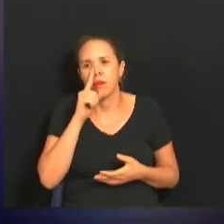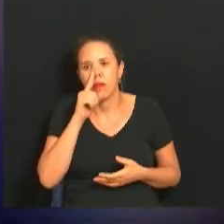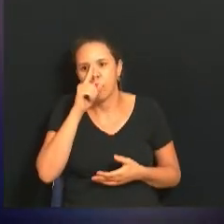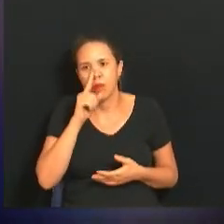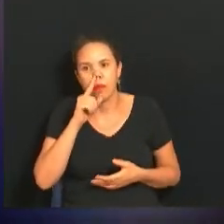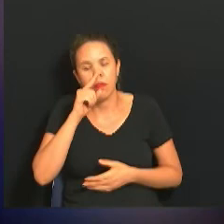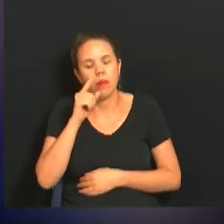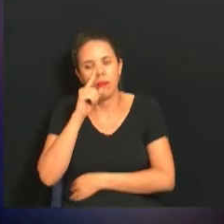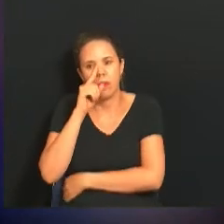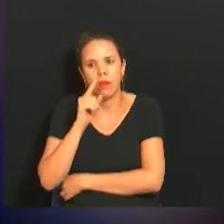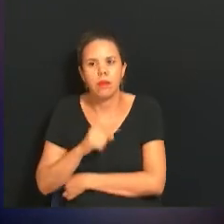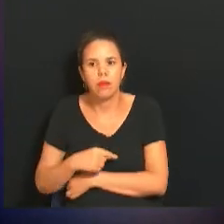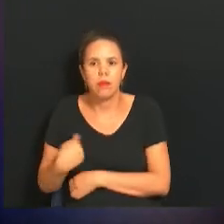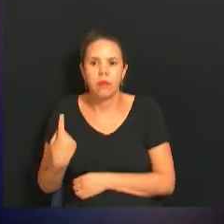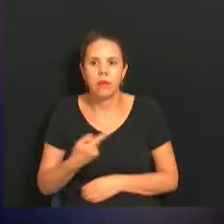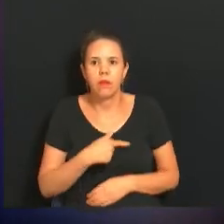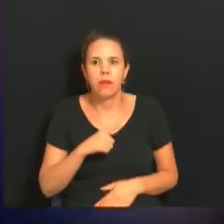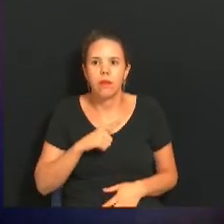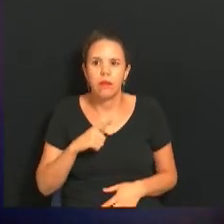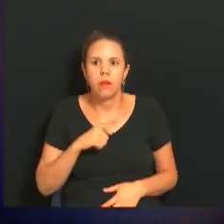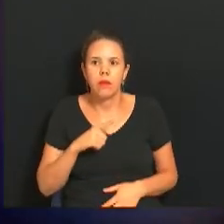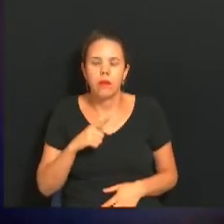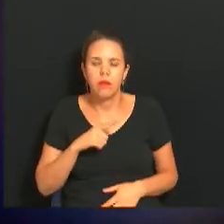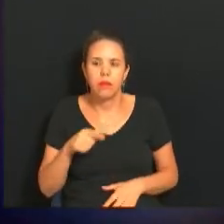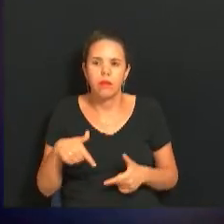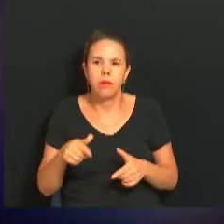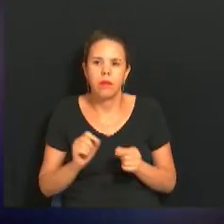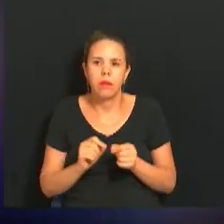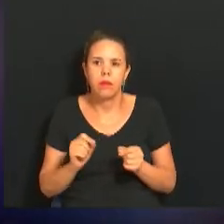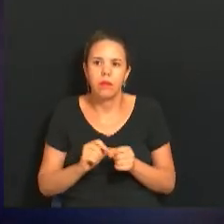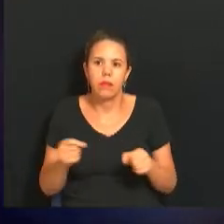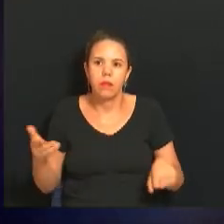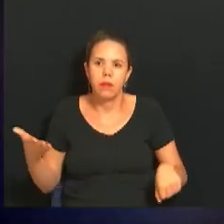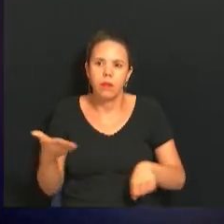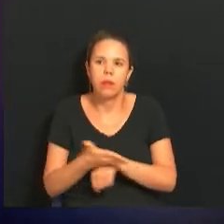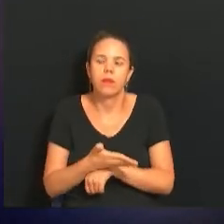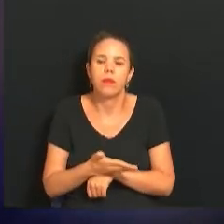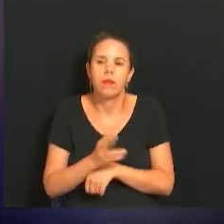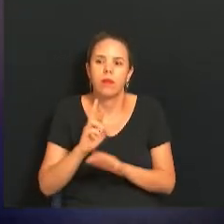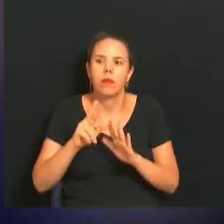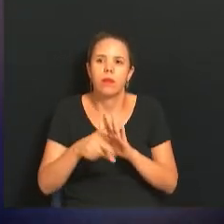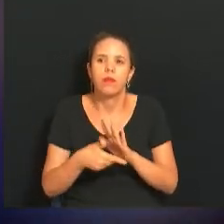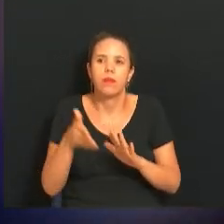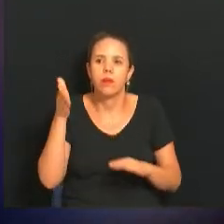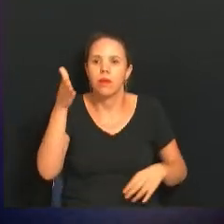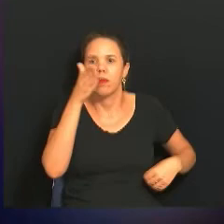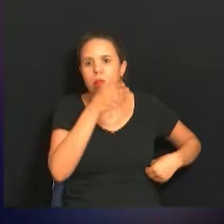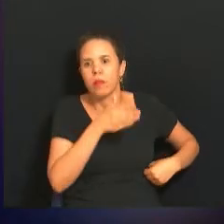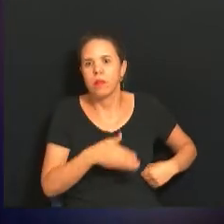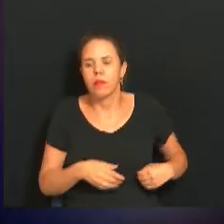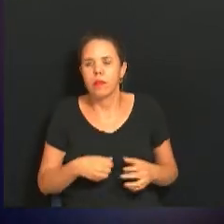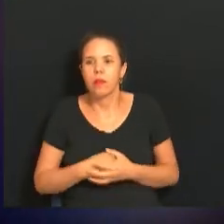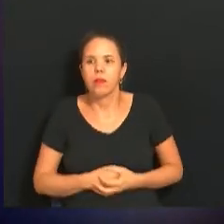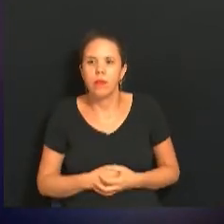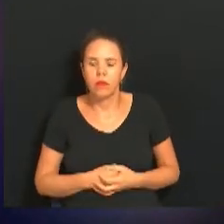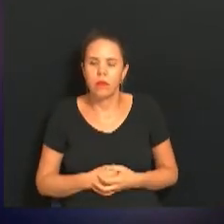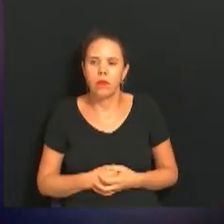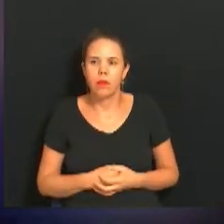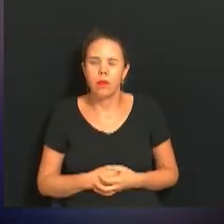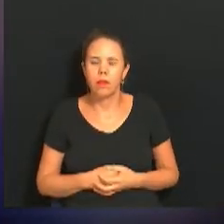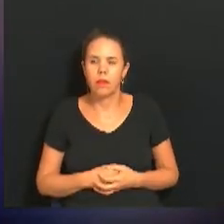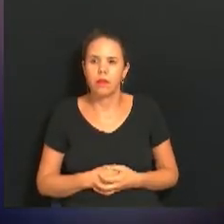Então, nós temos o nosso mandato, a gente tem feito visitas a várias comunidades, a vários